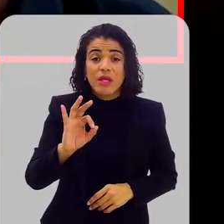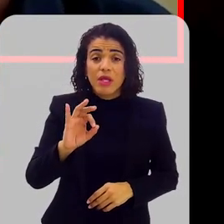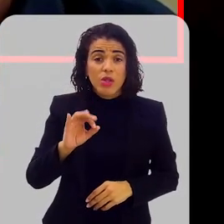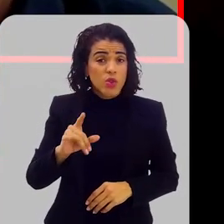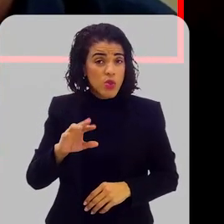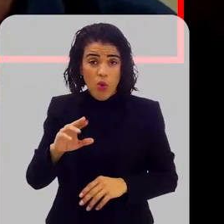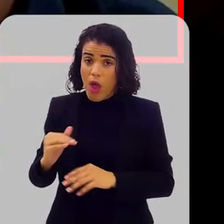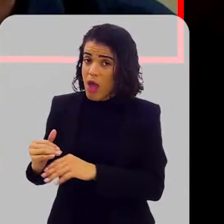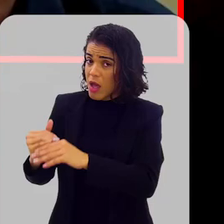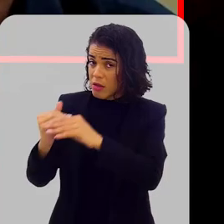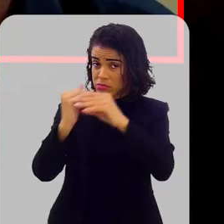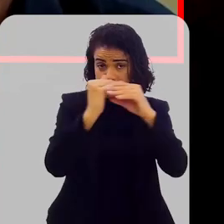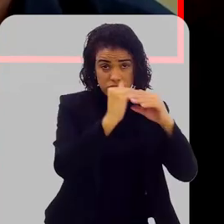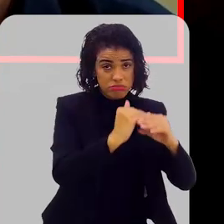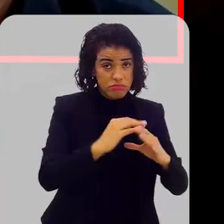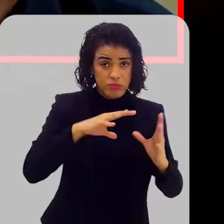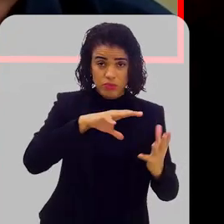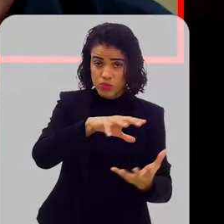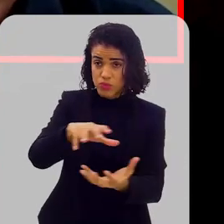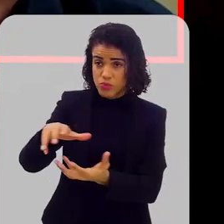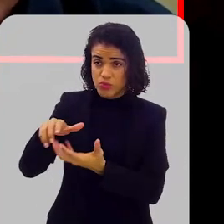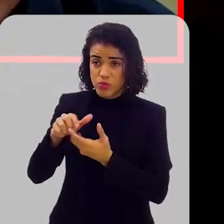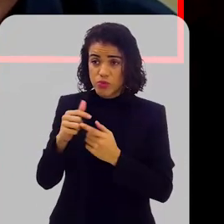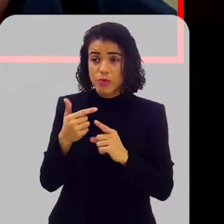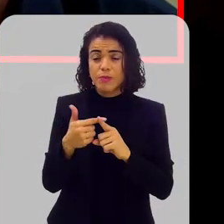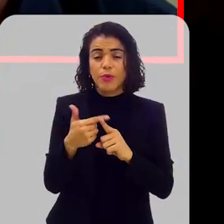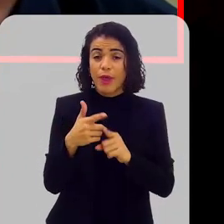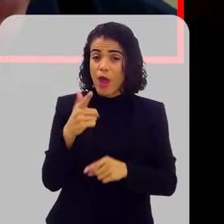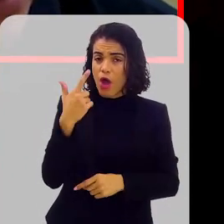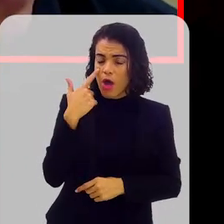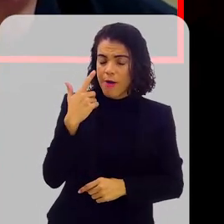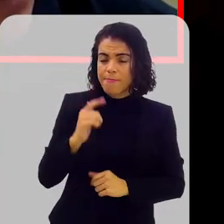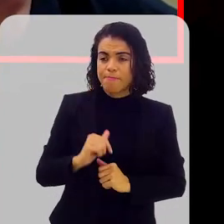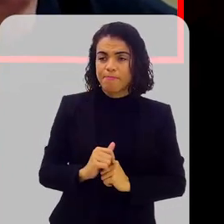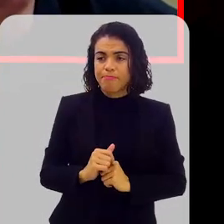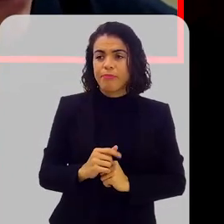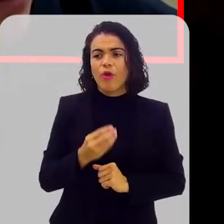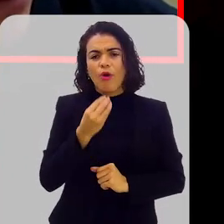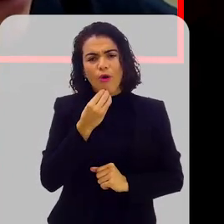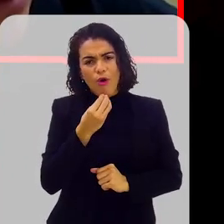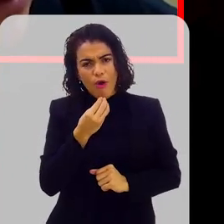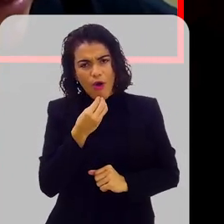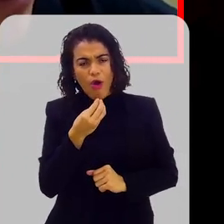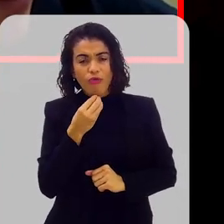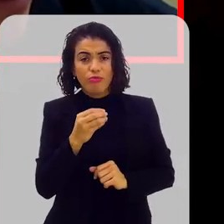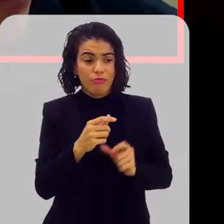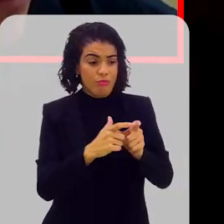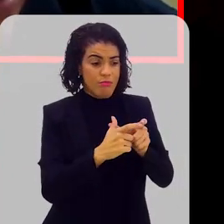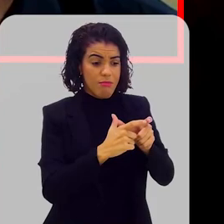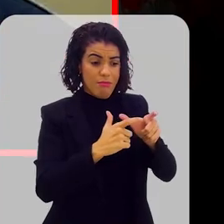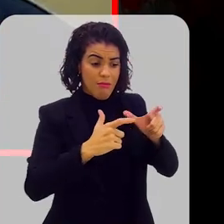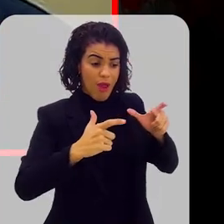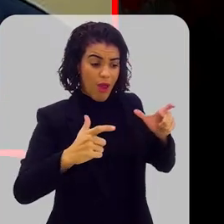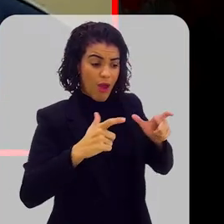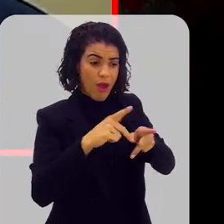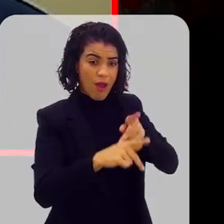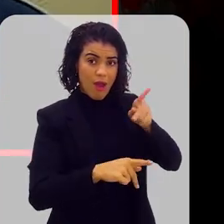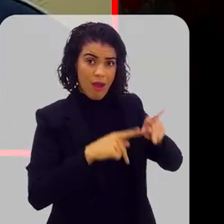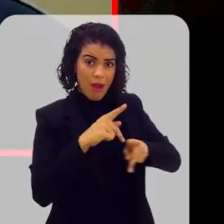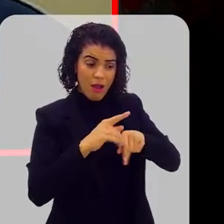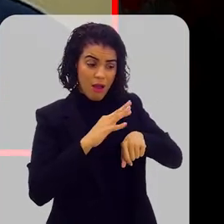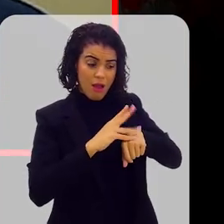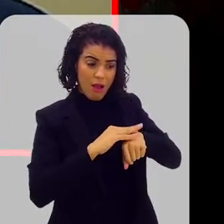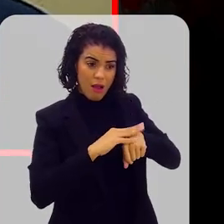Eu não entendi. O não resultado uniforme em todos os não é lugares. uniforme. Sim. Porque a questão é assim: é claro que quanto maior a